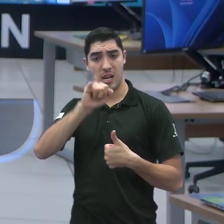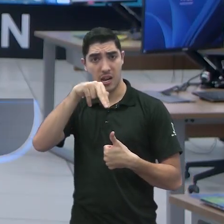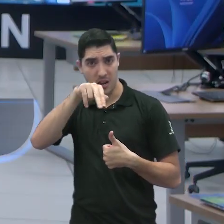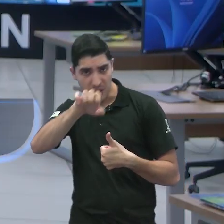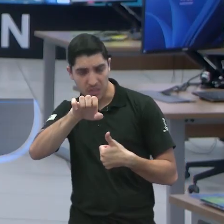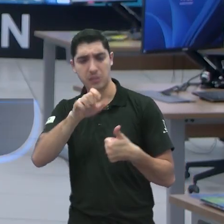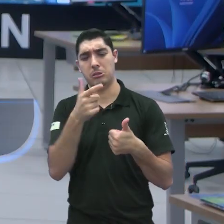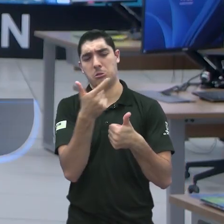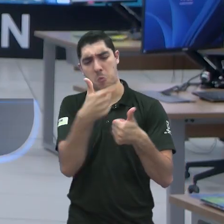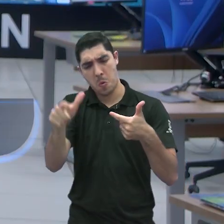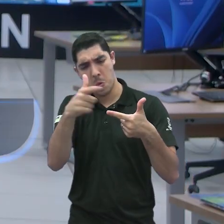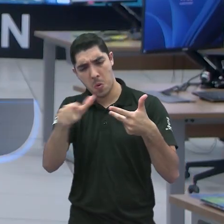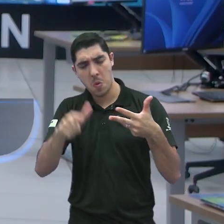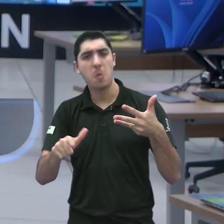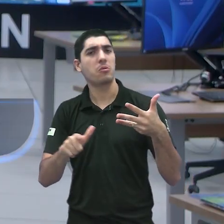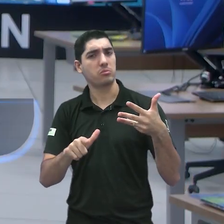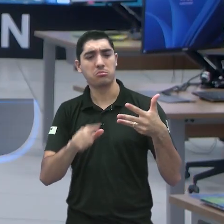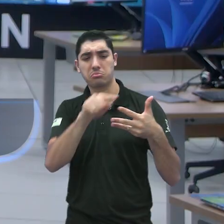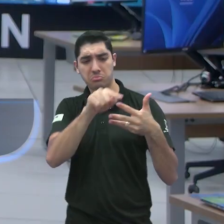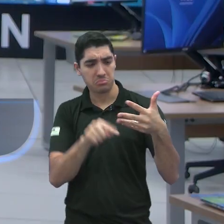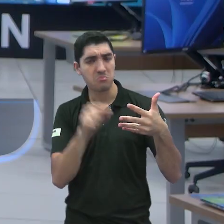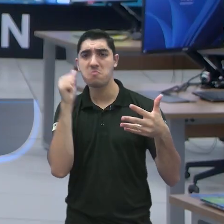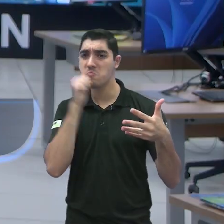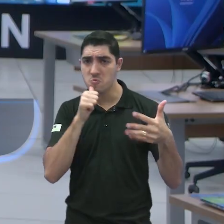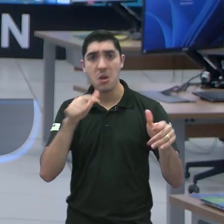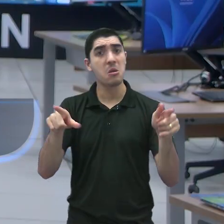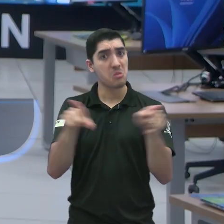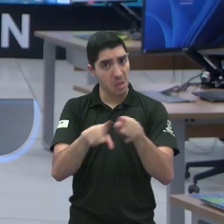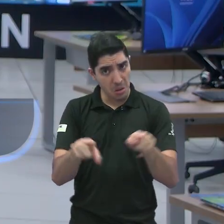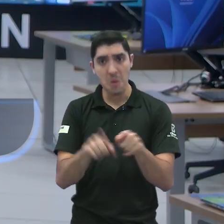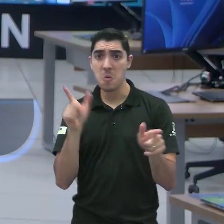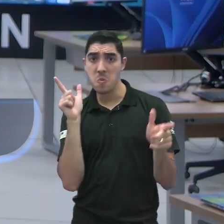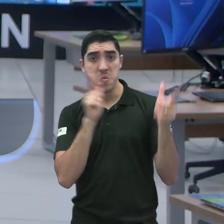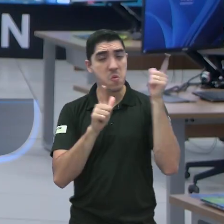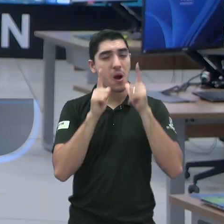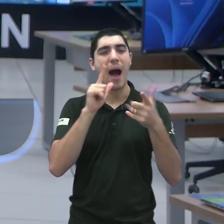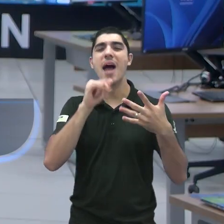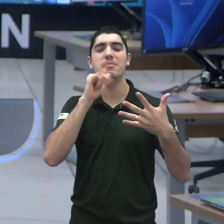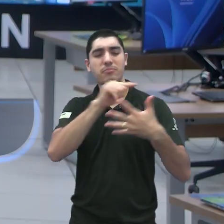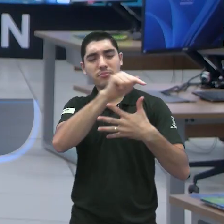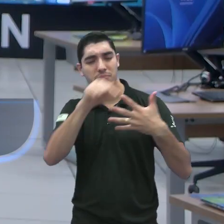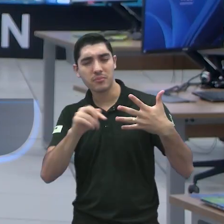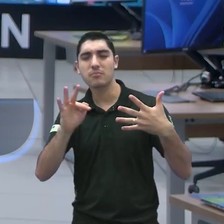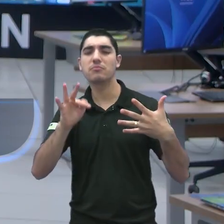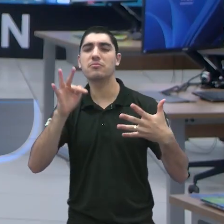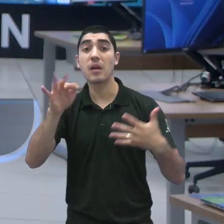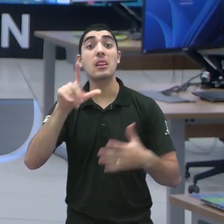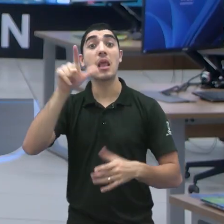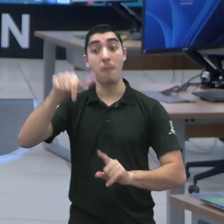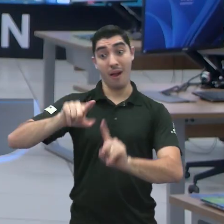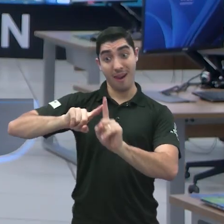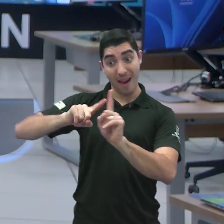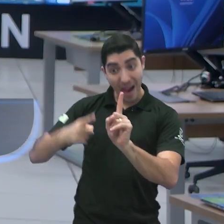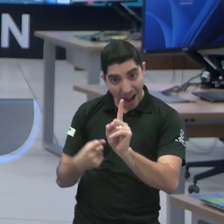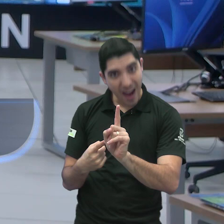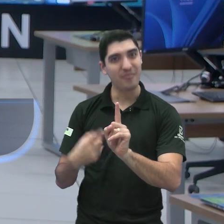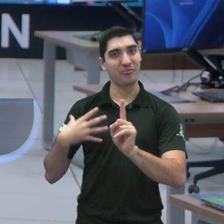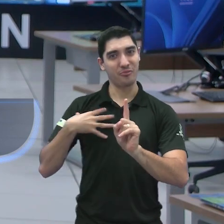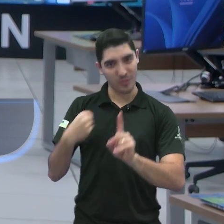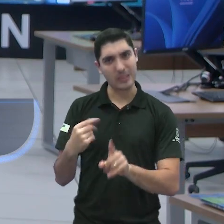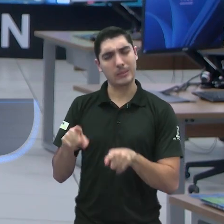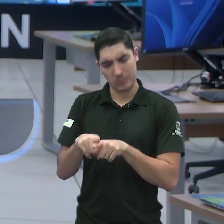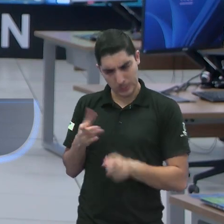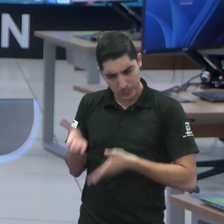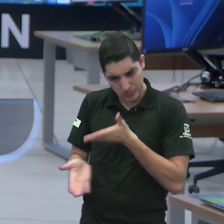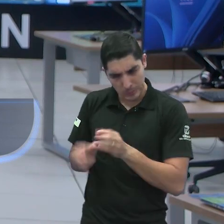tem outras alunas, muitas acabam também tendo a bênção de ter um filho durante a pós-graduação, que é um desafio adicional,